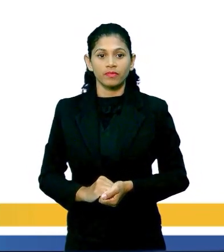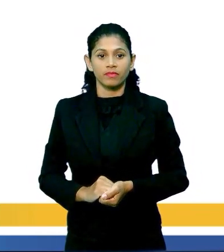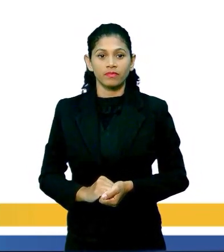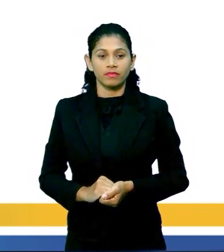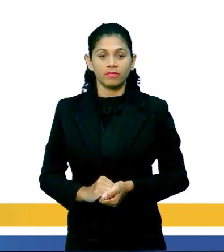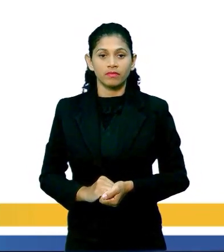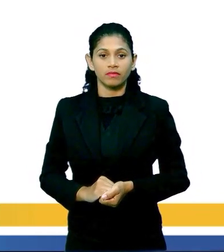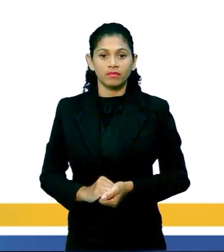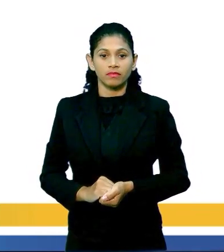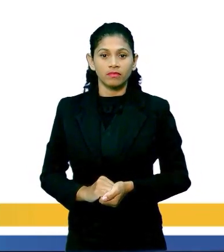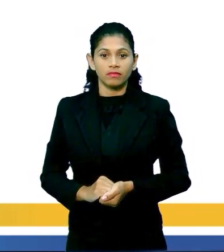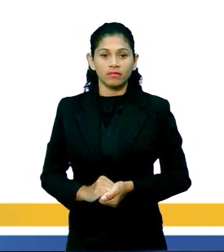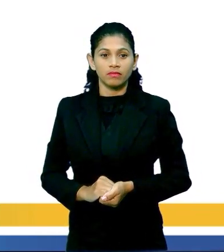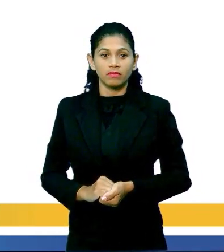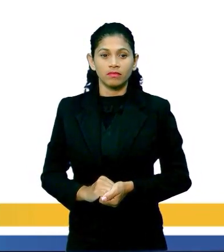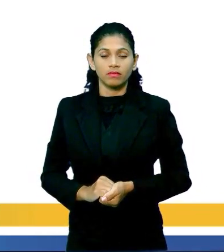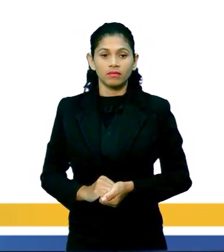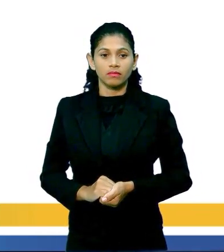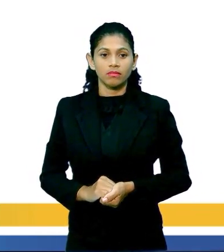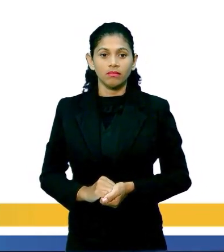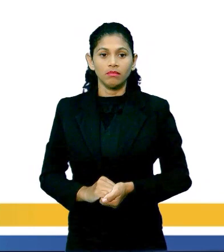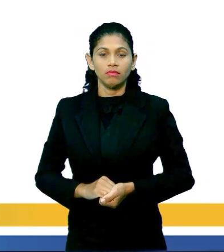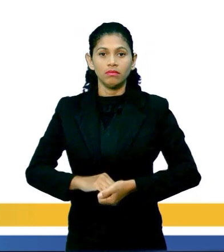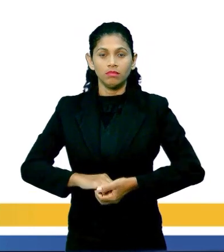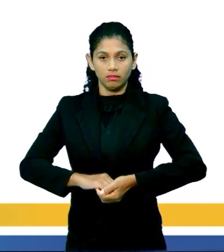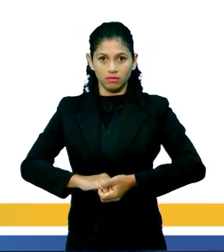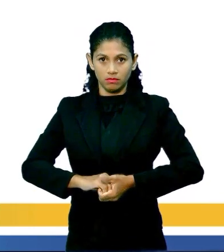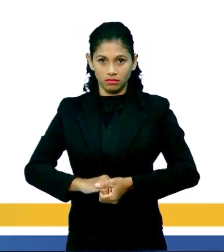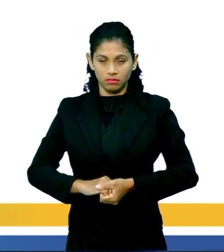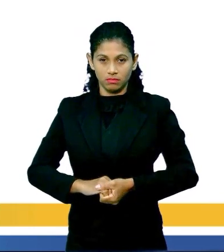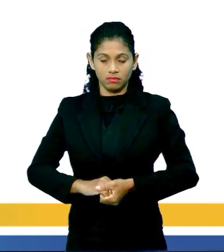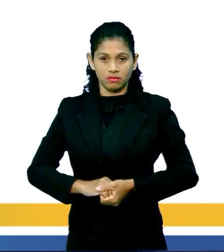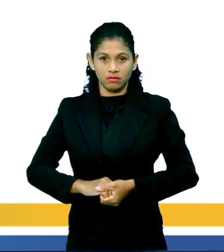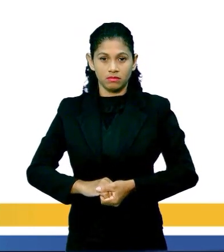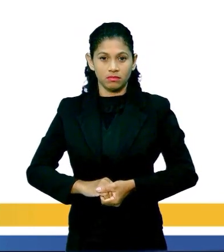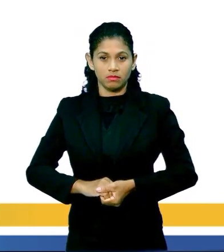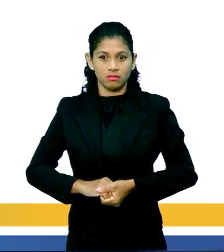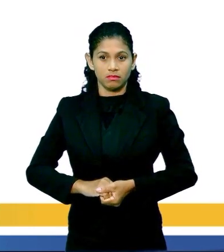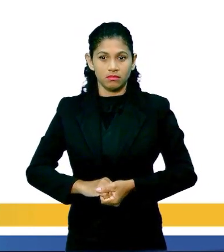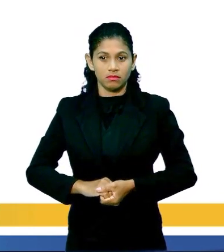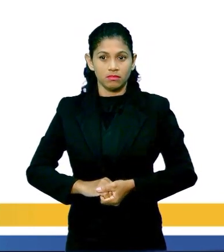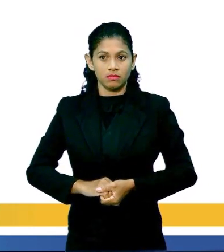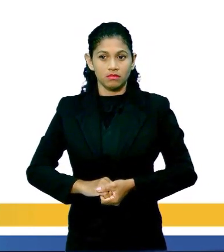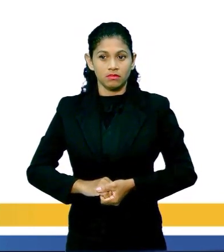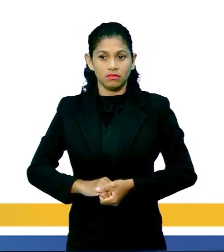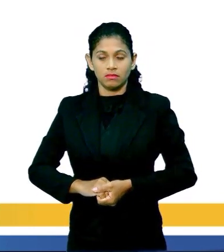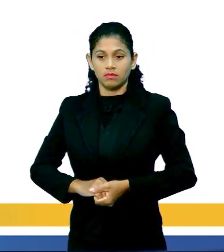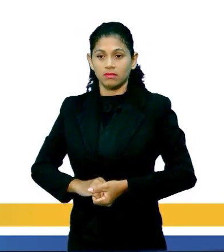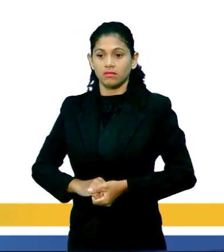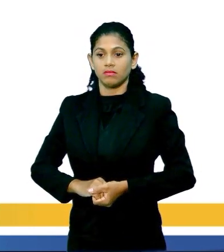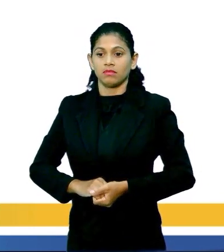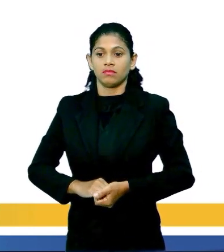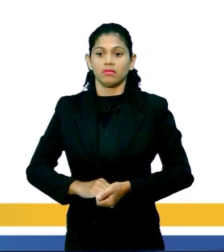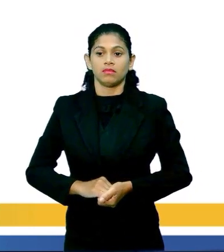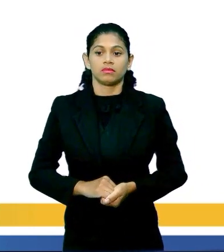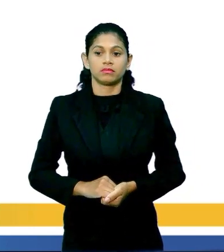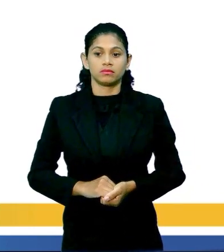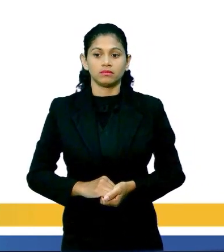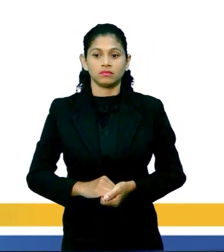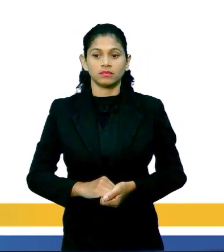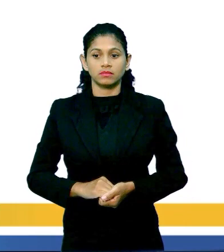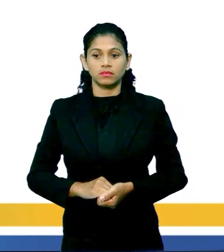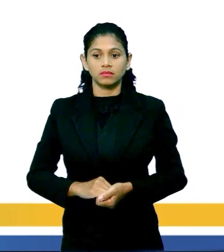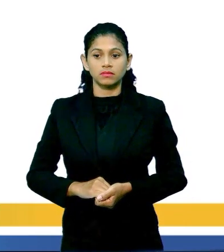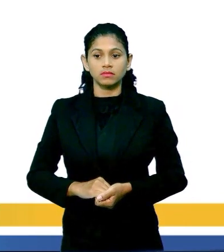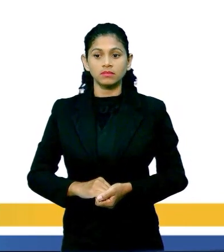Ali no primeiro parágrafo. Poverty is a challenge for hundreds of millions of children struggling to survive on